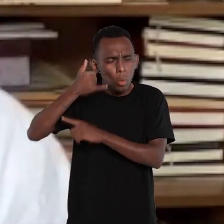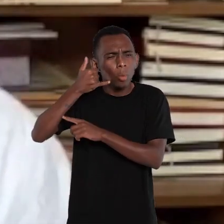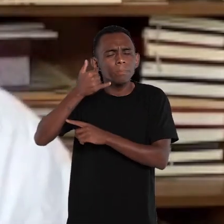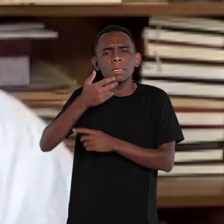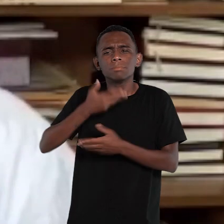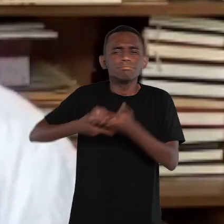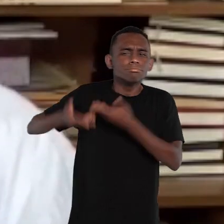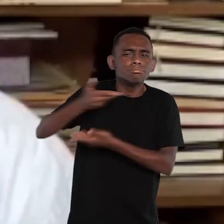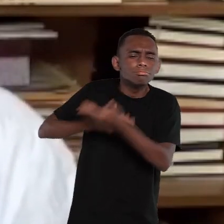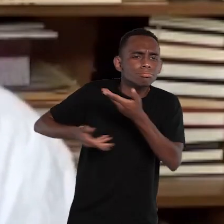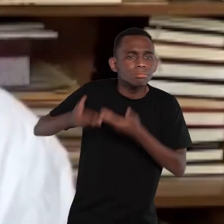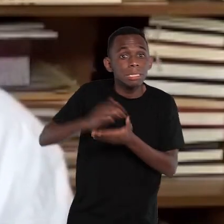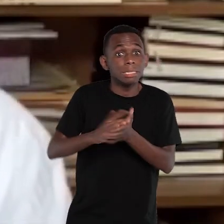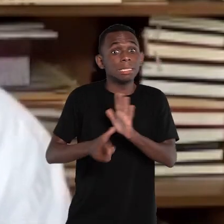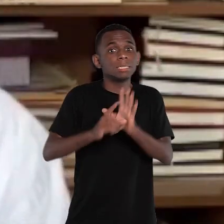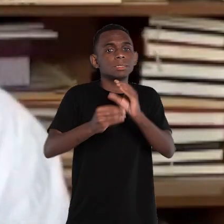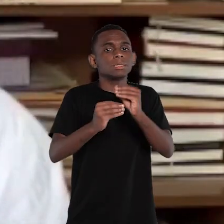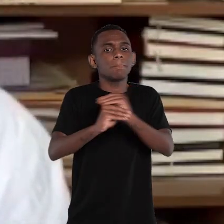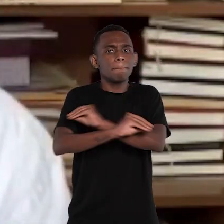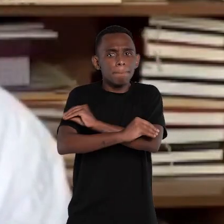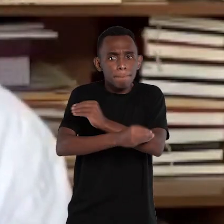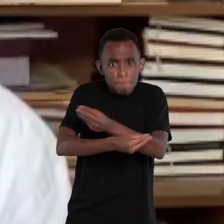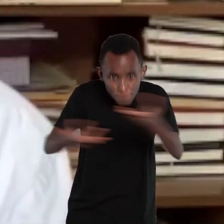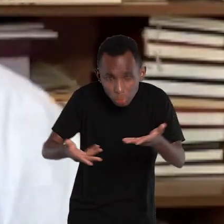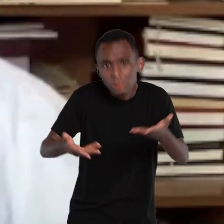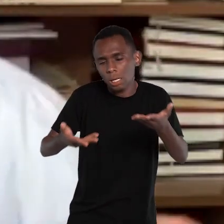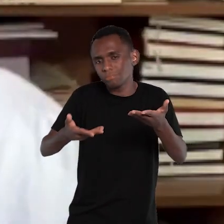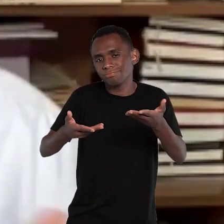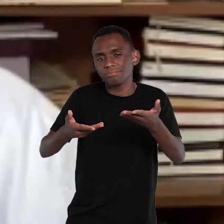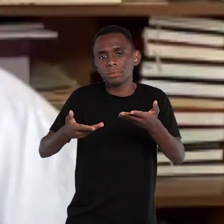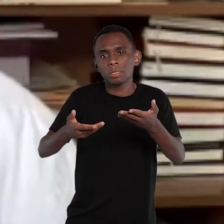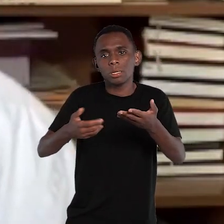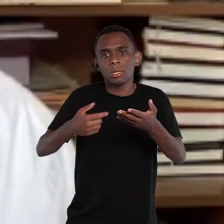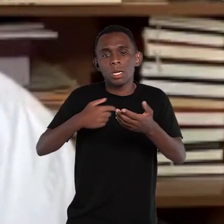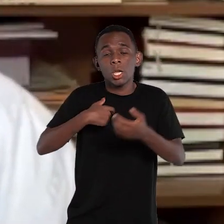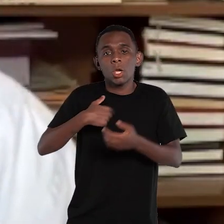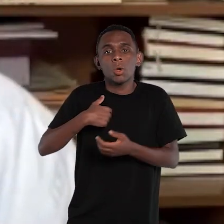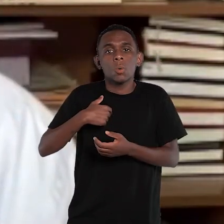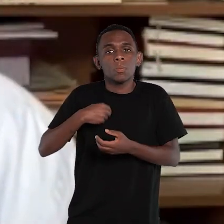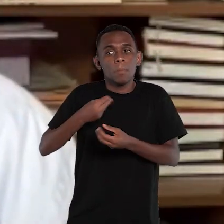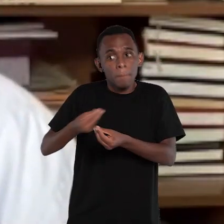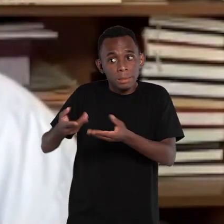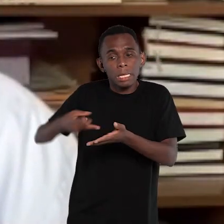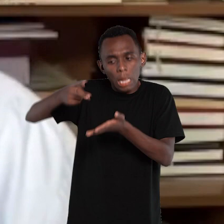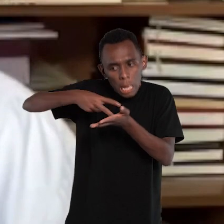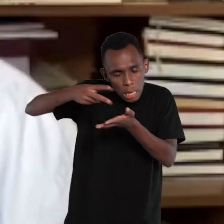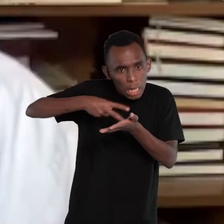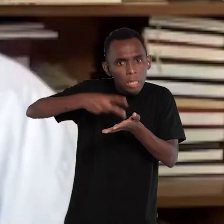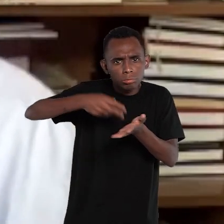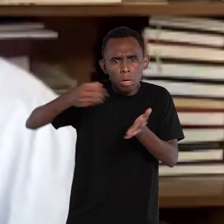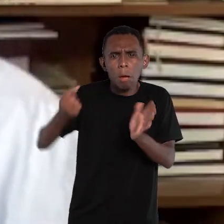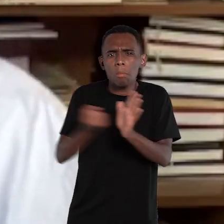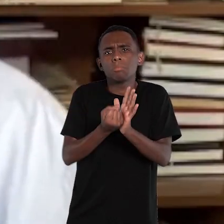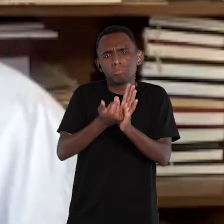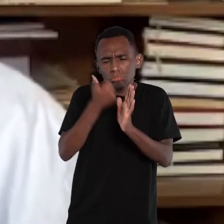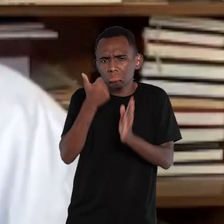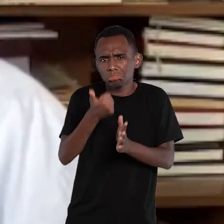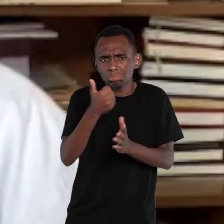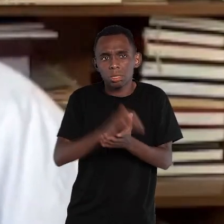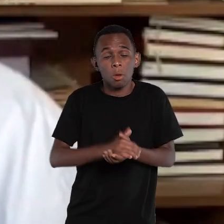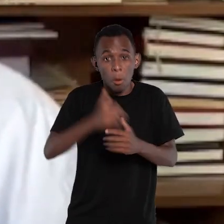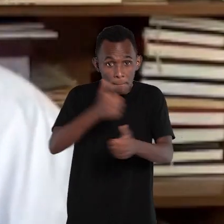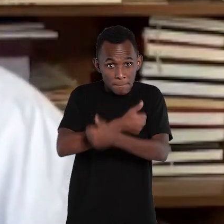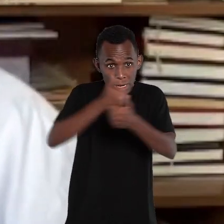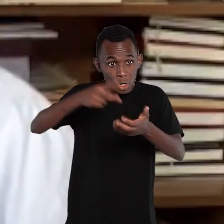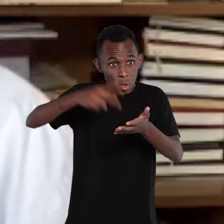me ligou às vésperas da publicação do livro. Ele É. me deu o privilégio de ler os originais e disse: o livro é muito bom, é